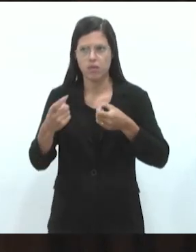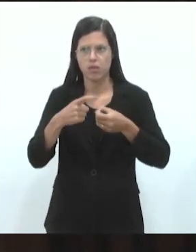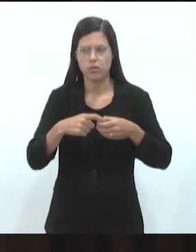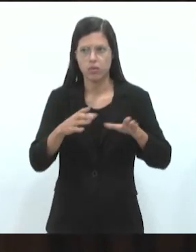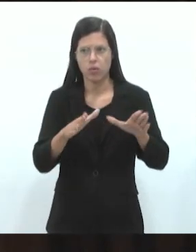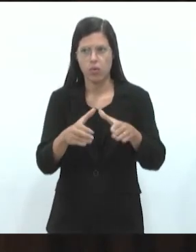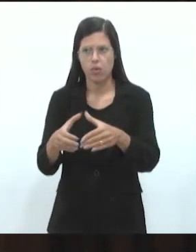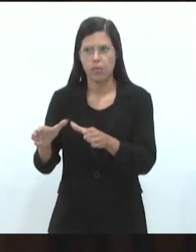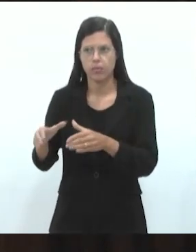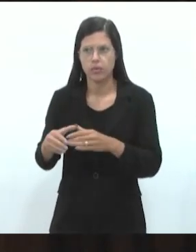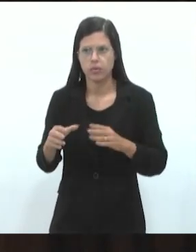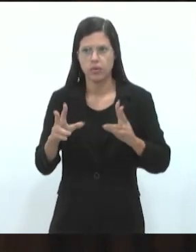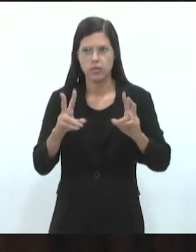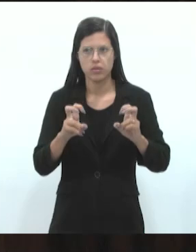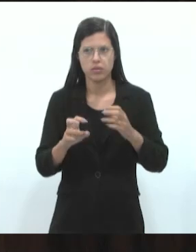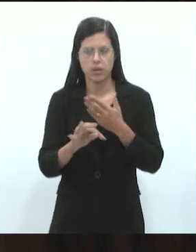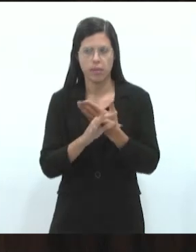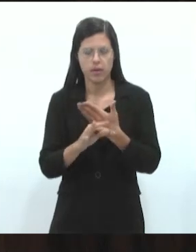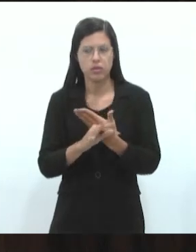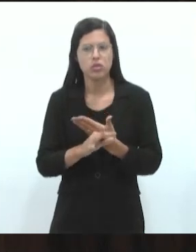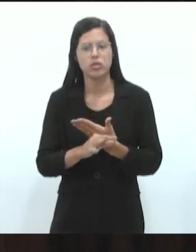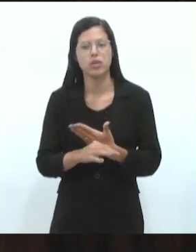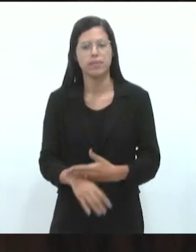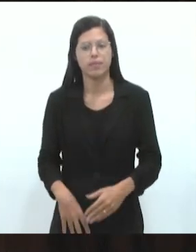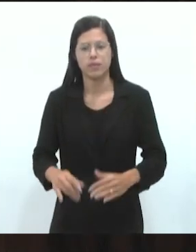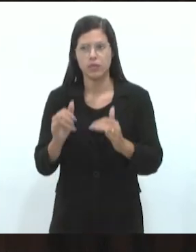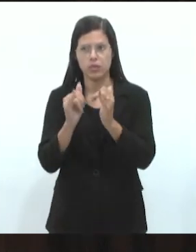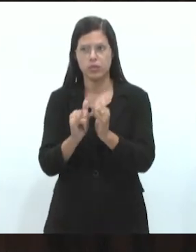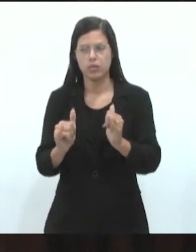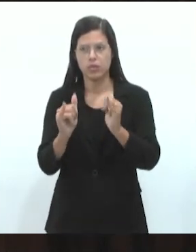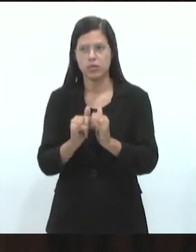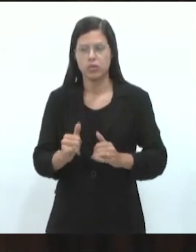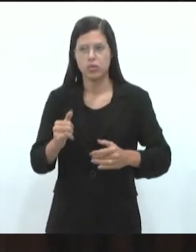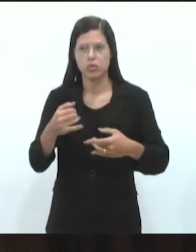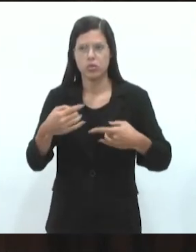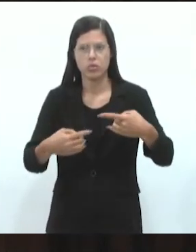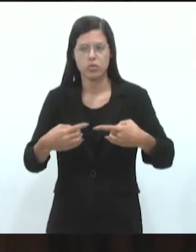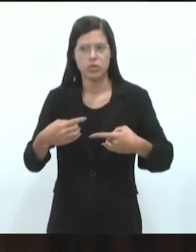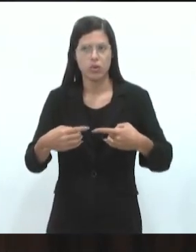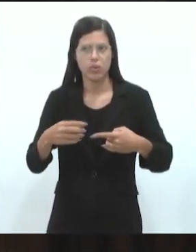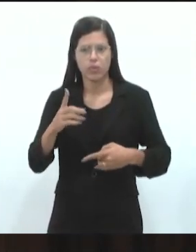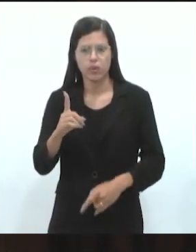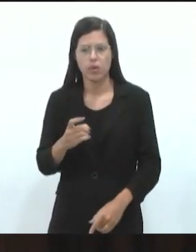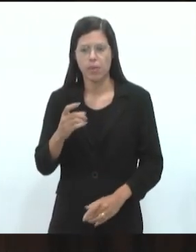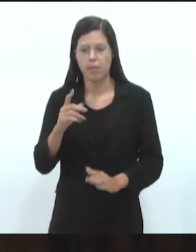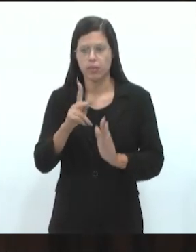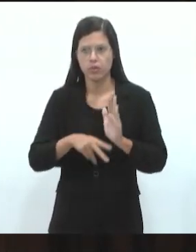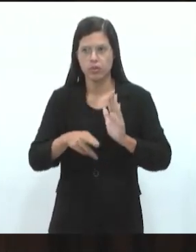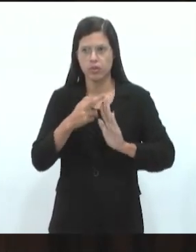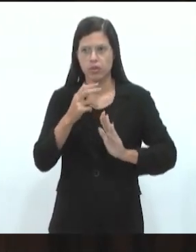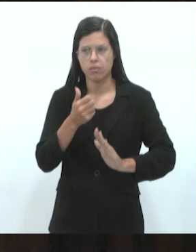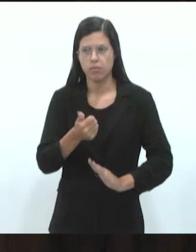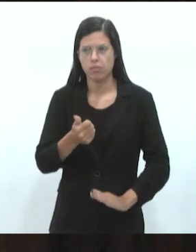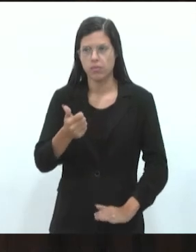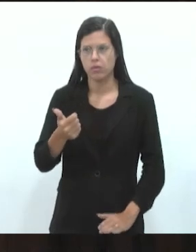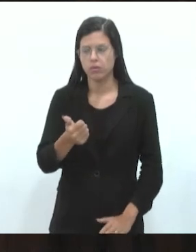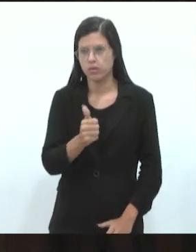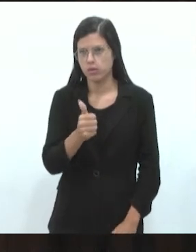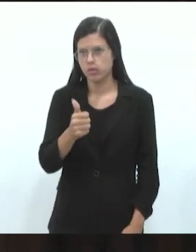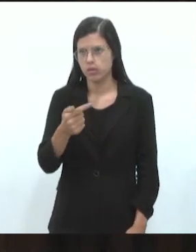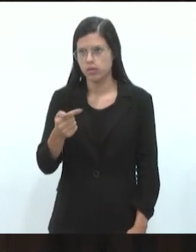retorna às comissões técnicas. Anuncio em discussão única o projeto de resolução número 1170,